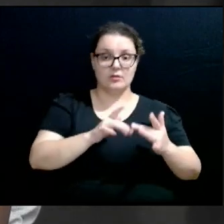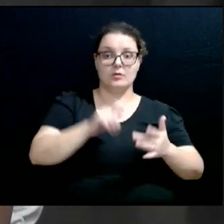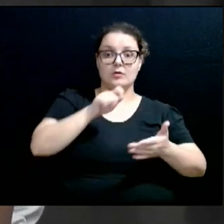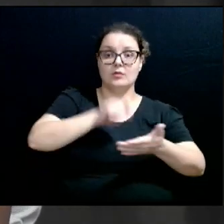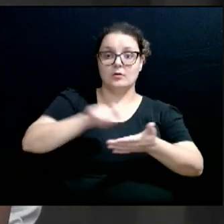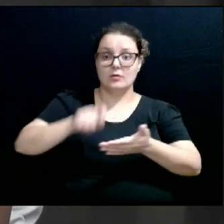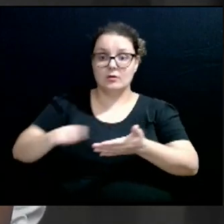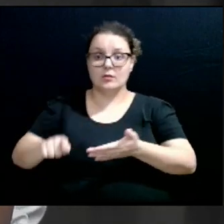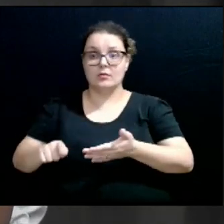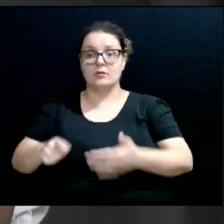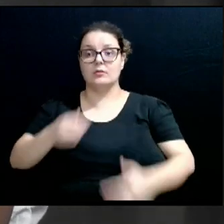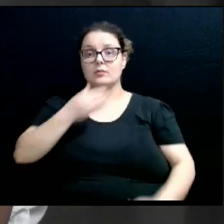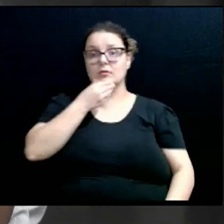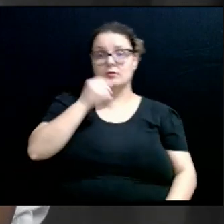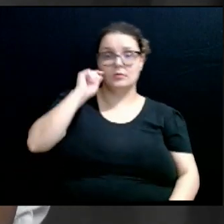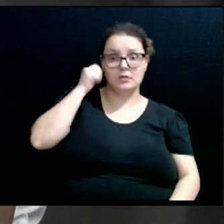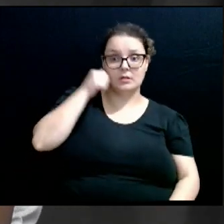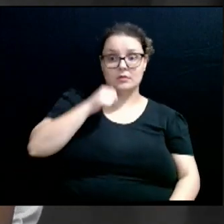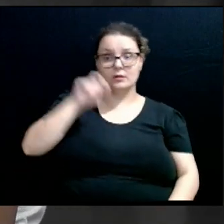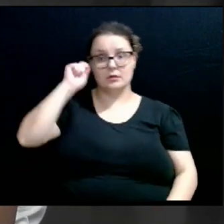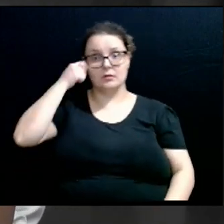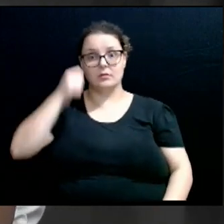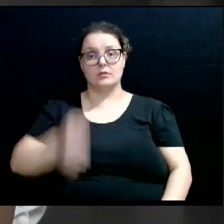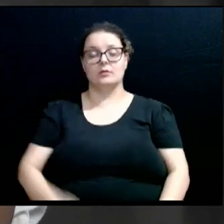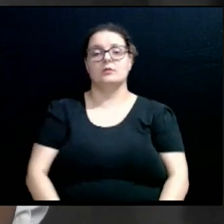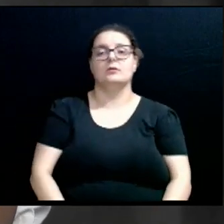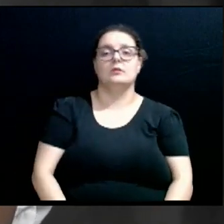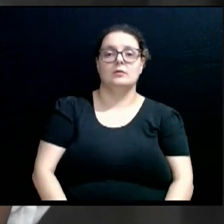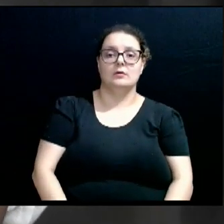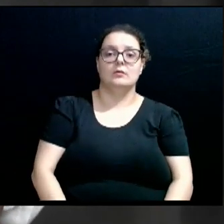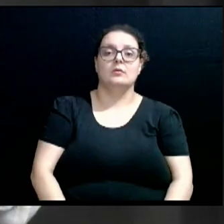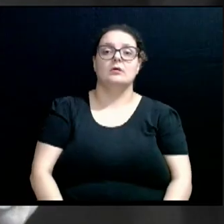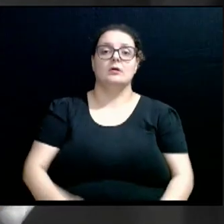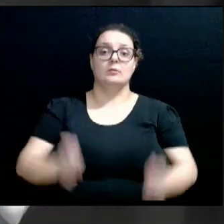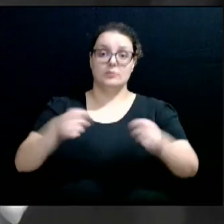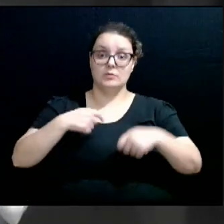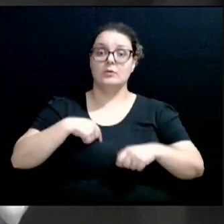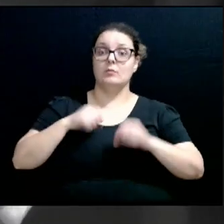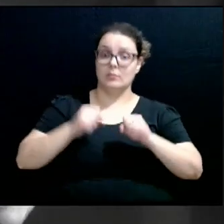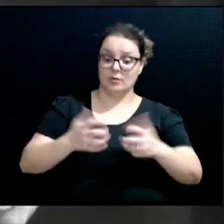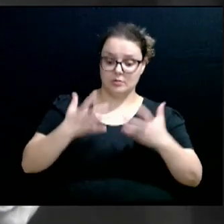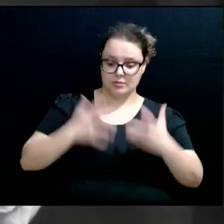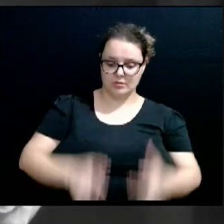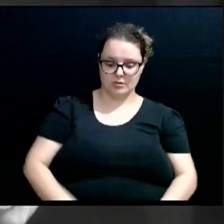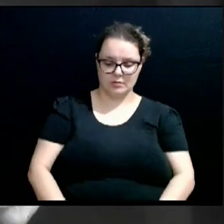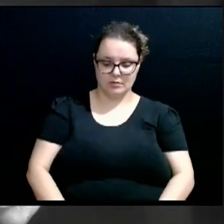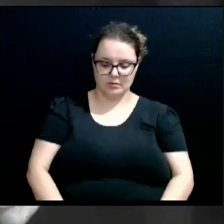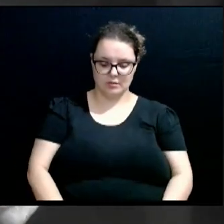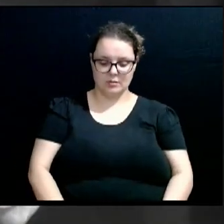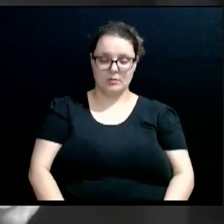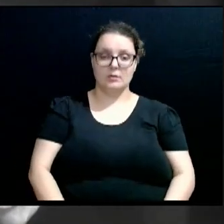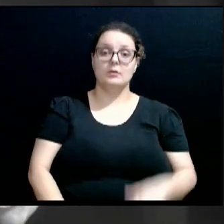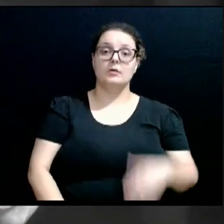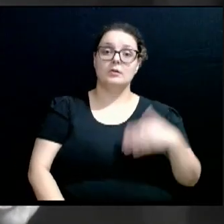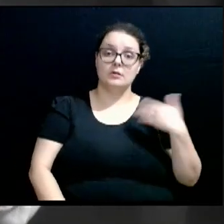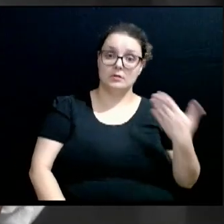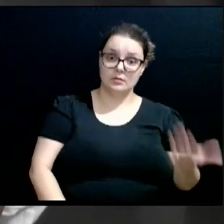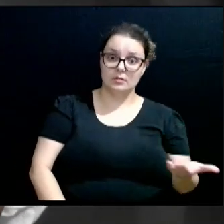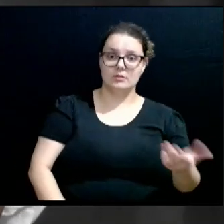é possível, eu também posso, eu quero, né? Então, isso faz a diferença. E a